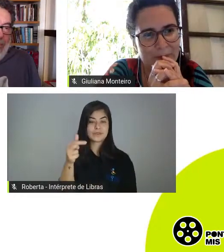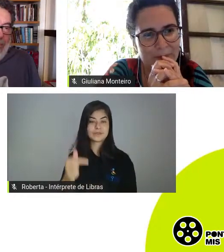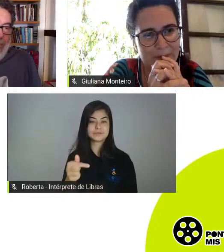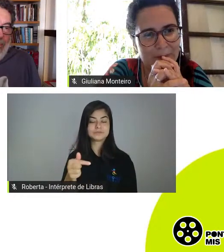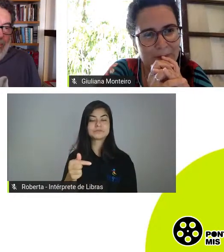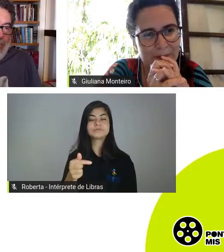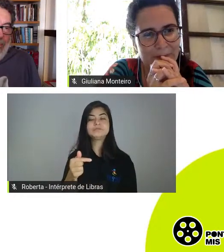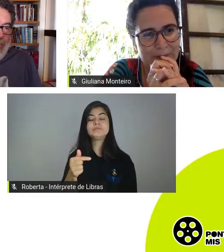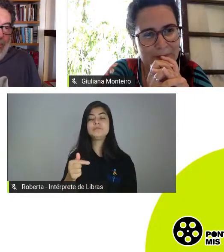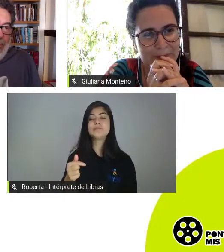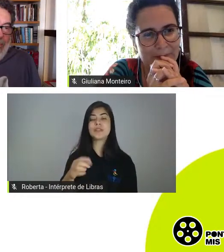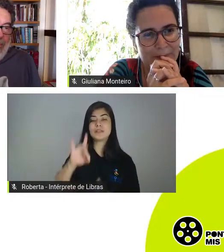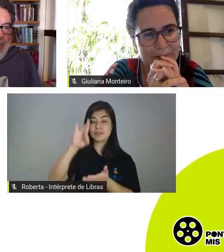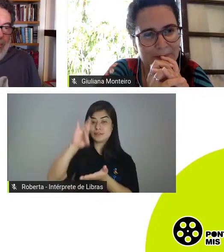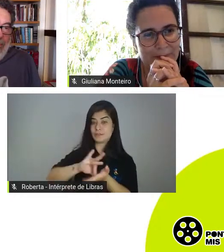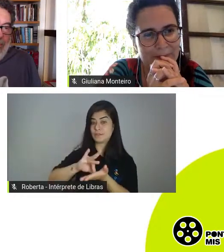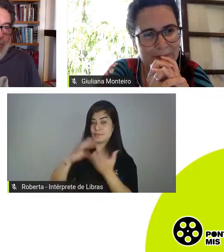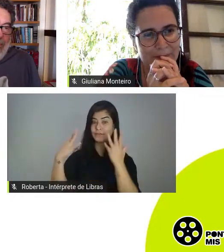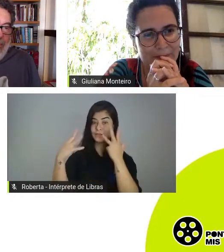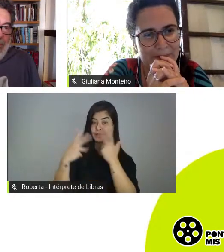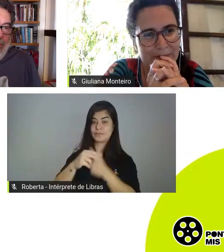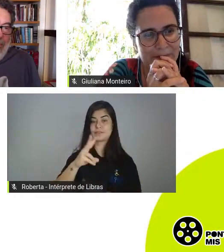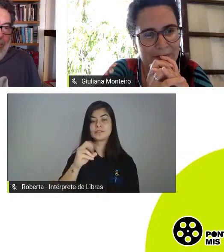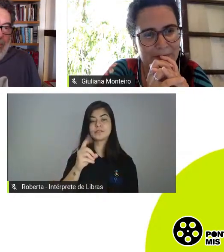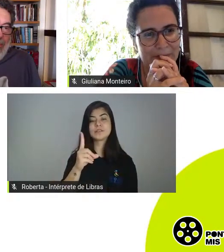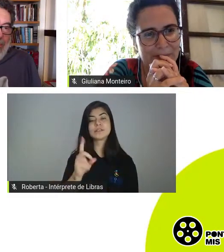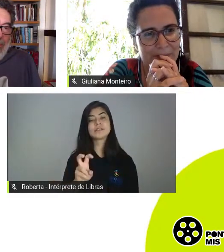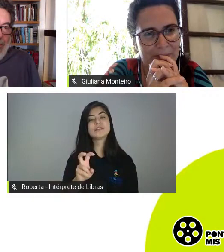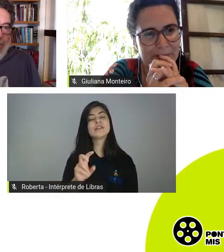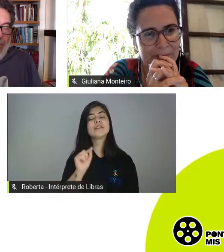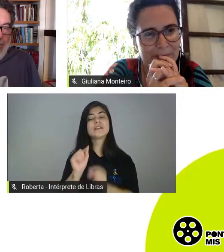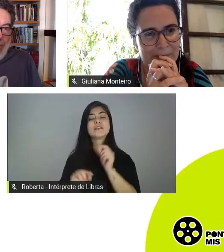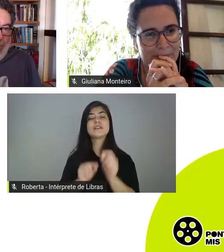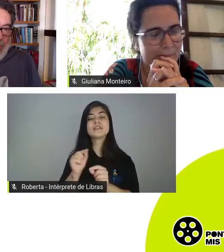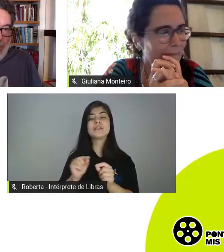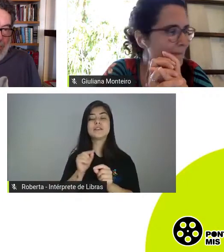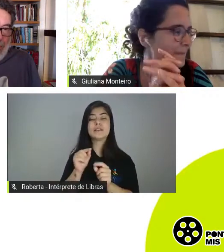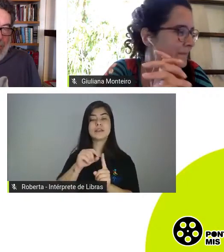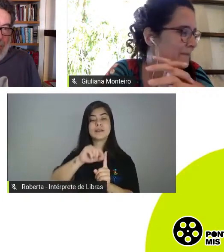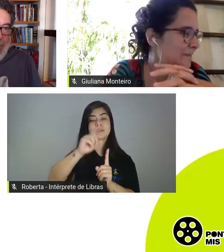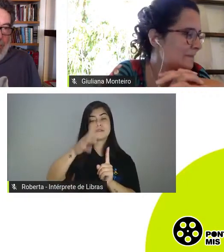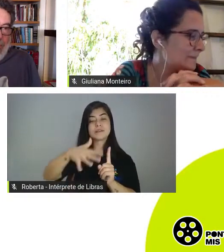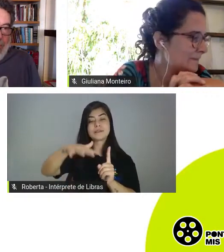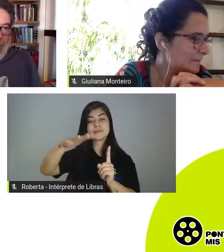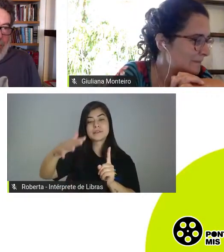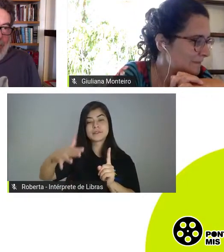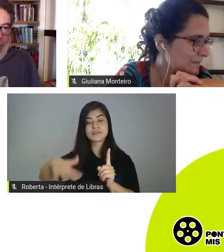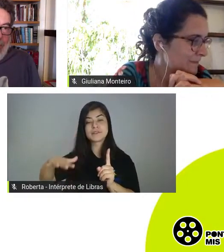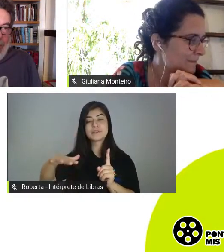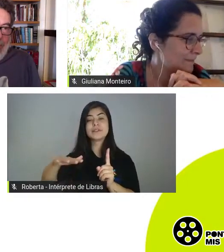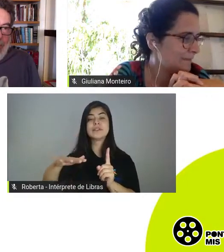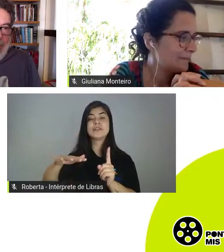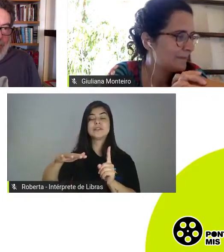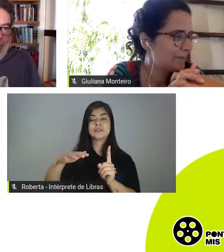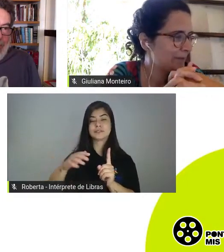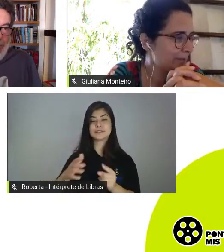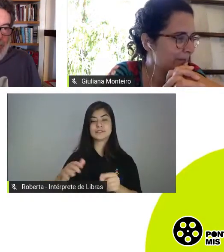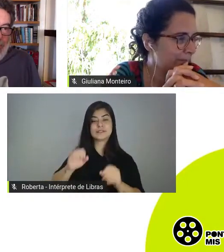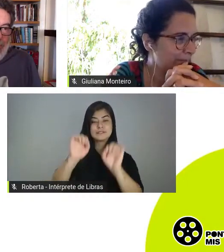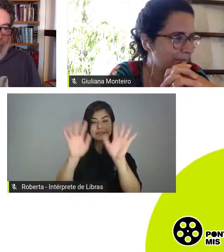2014, Real Beleza, 2015, Quem é a Primavera das Neves, 2017, e Rasga Coração,